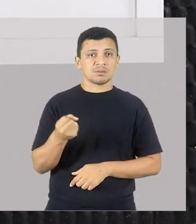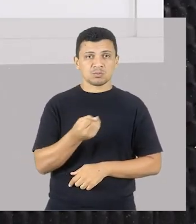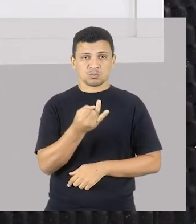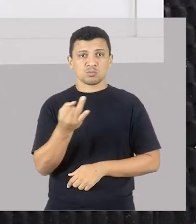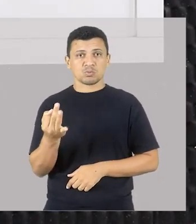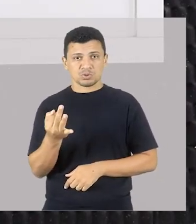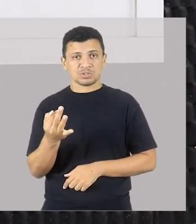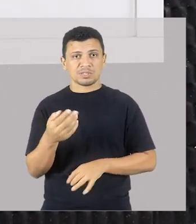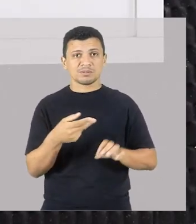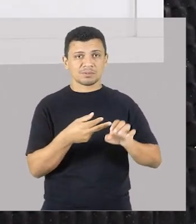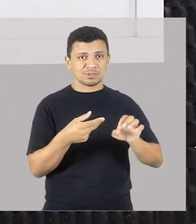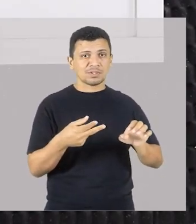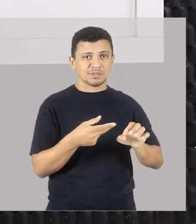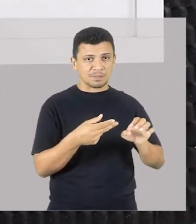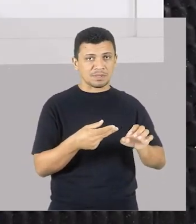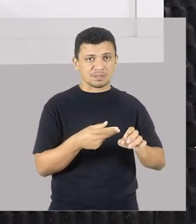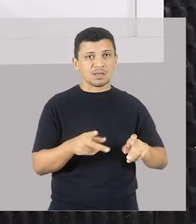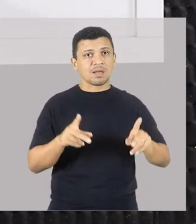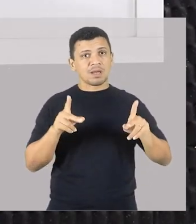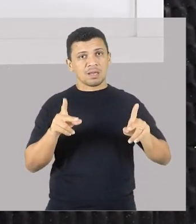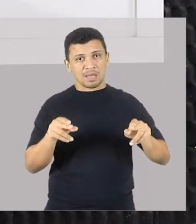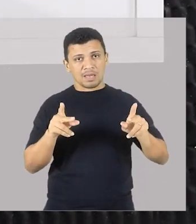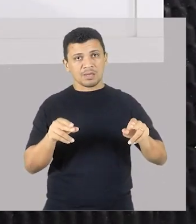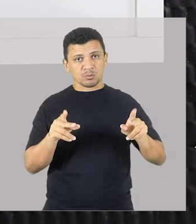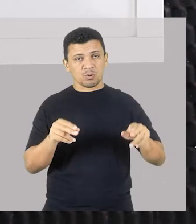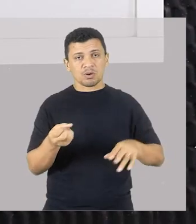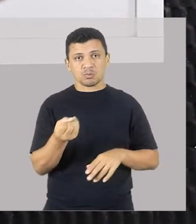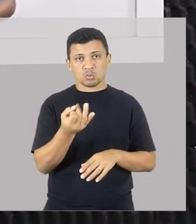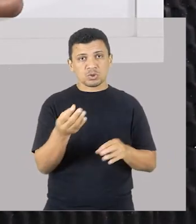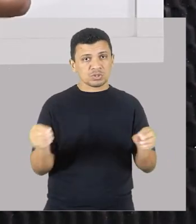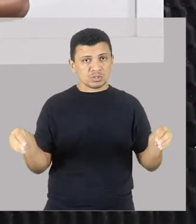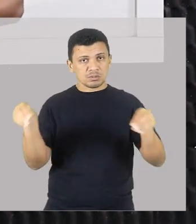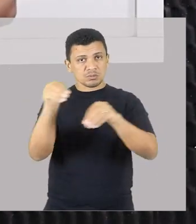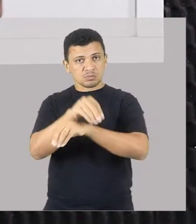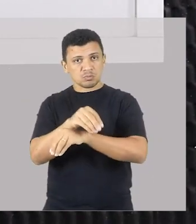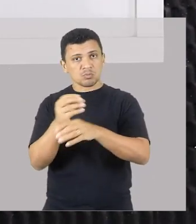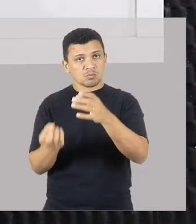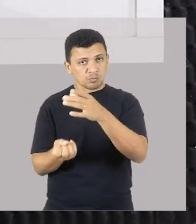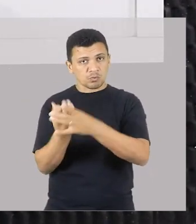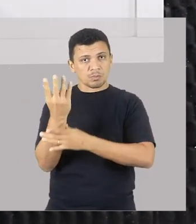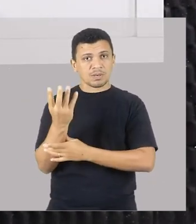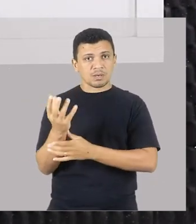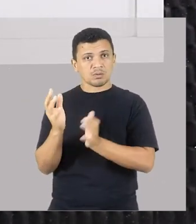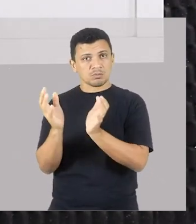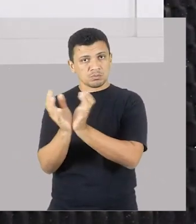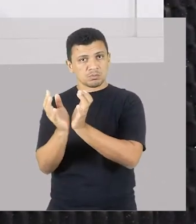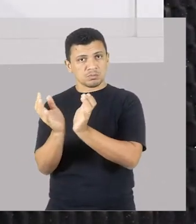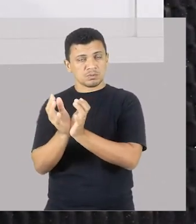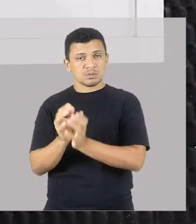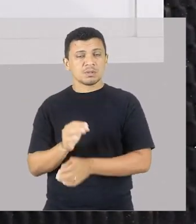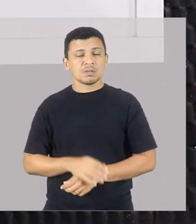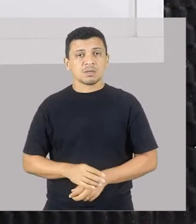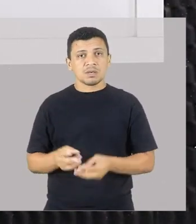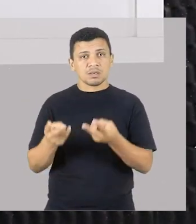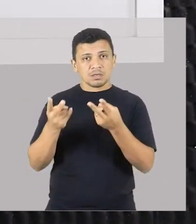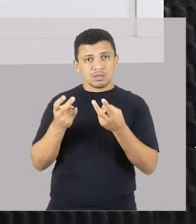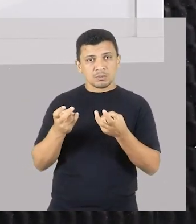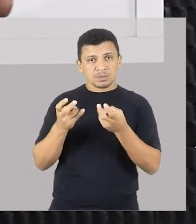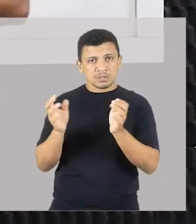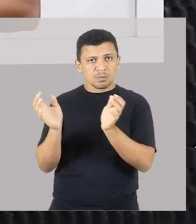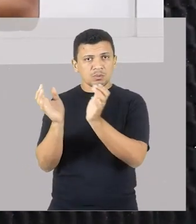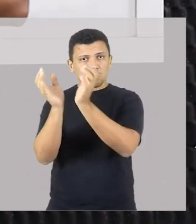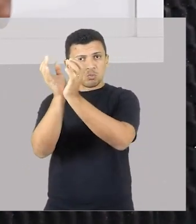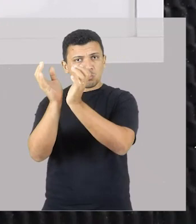elementos, ele bate com a quantidade de posições para formar grupos, e eu percebo que um grupo se diferencia do